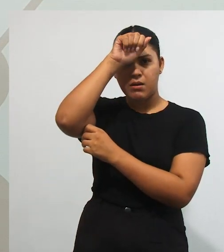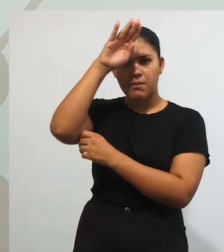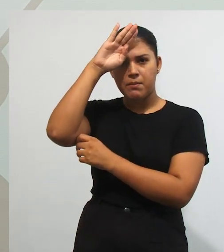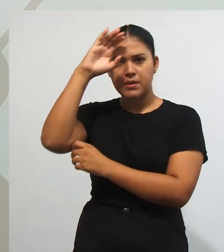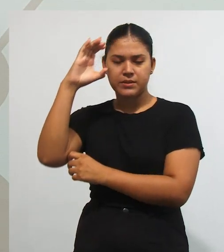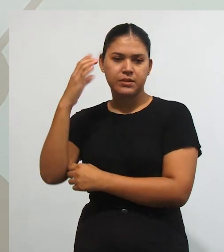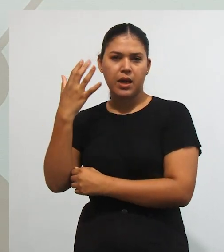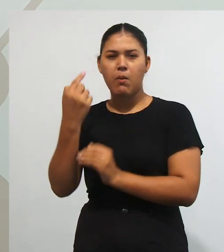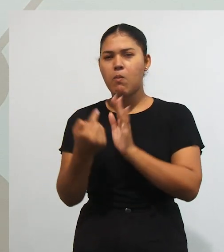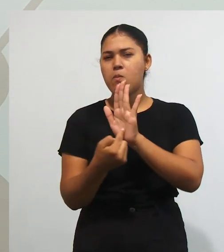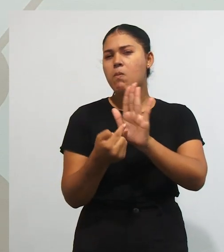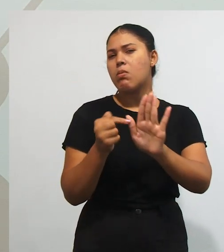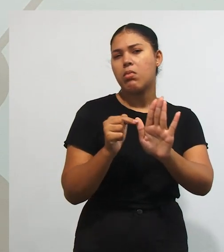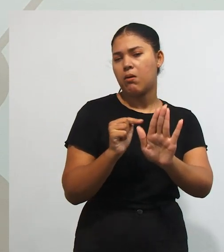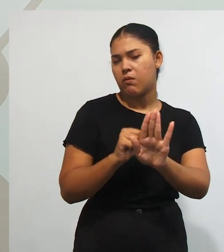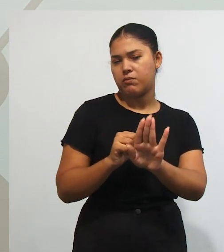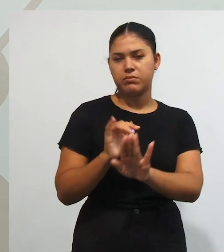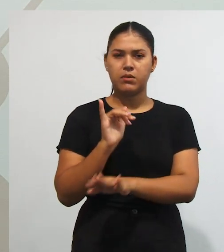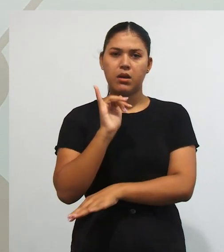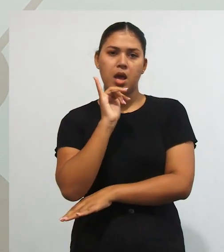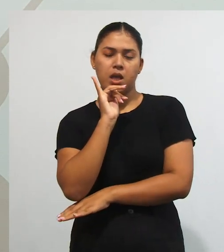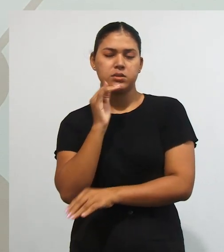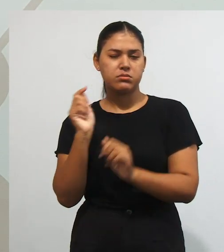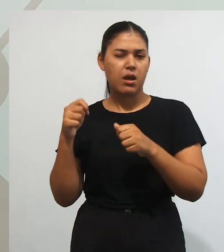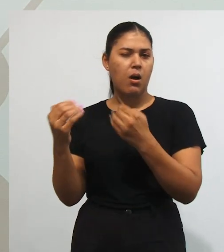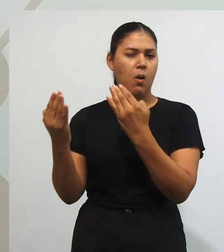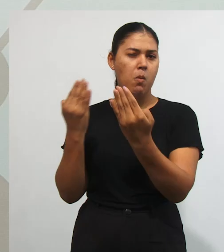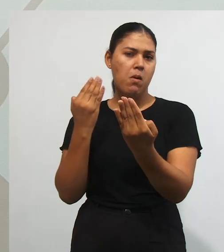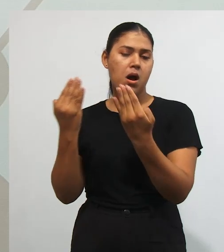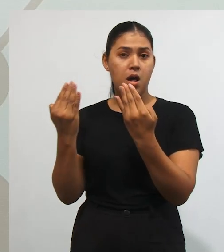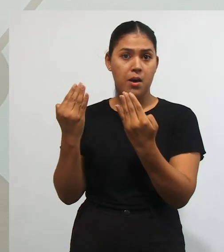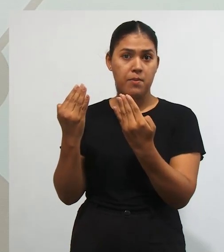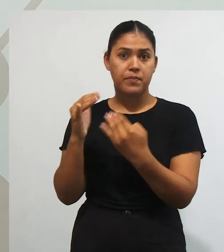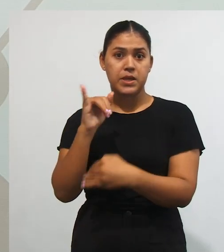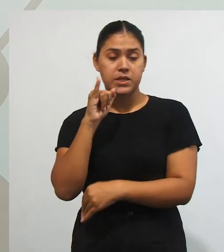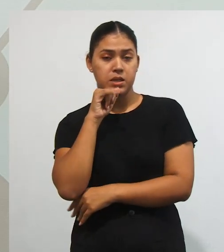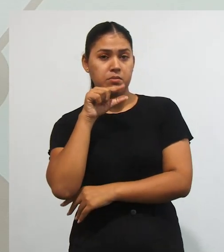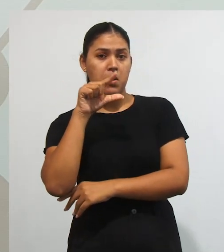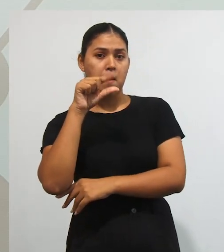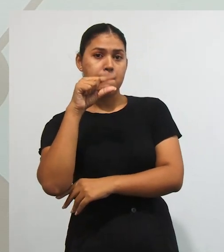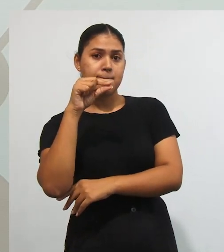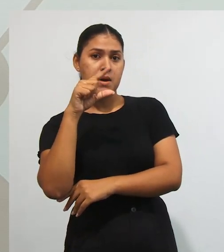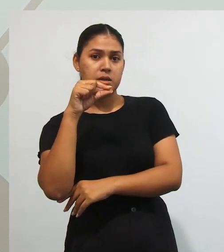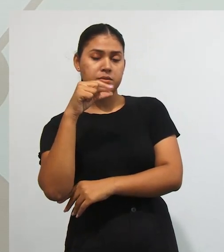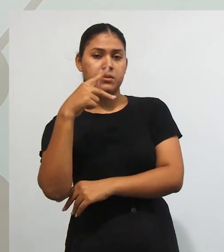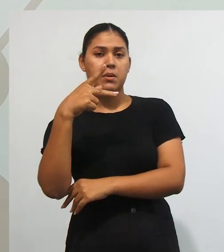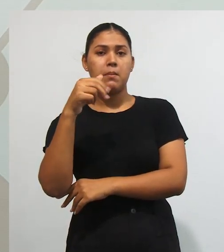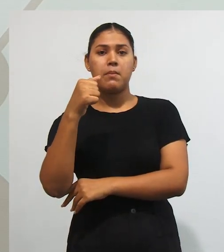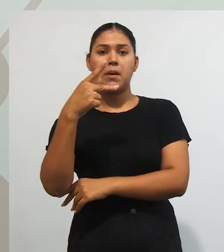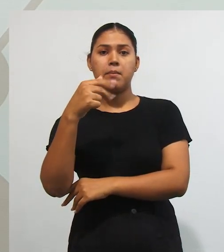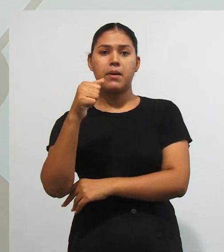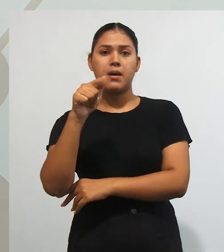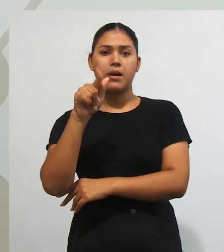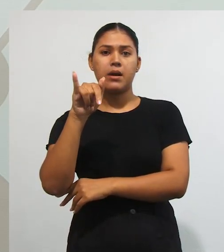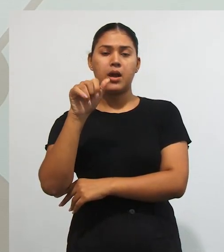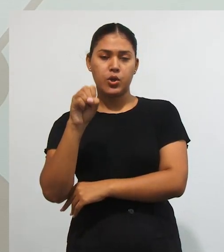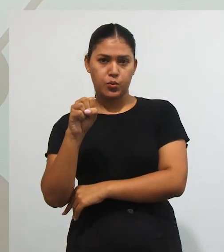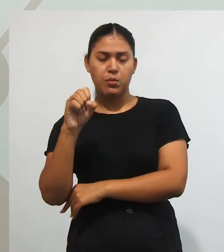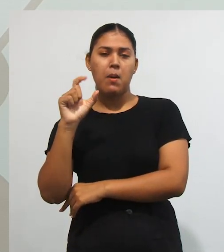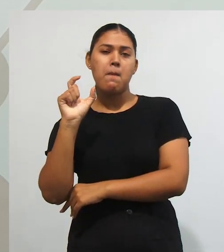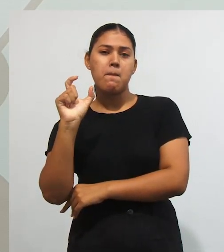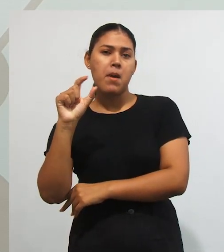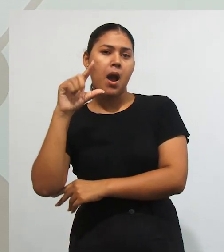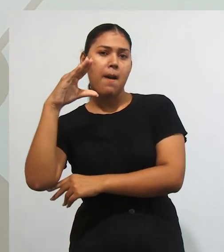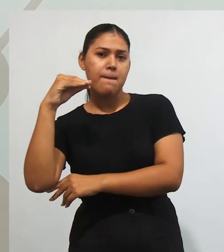aqui uma metáfora, né? Podemos comparar, por exemplo, um papagaio e uma criança, né? O papagaio